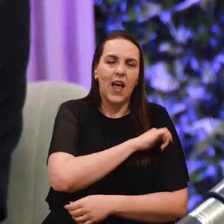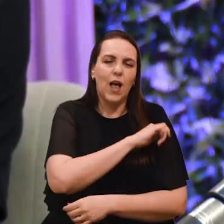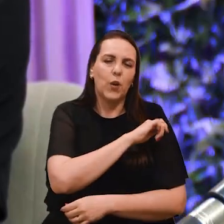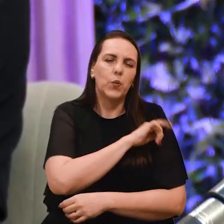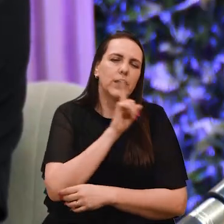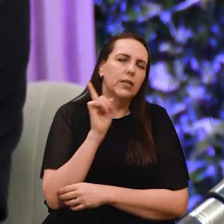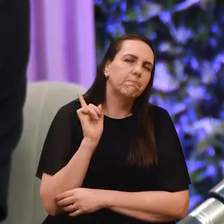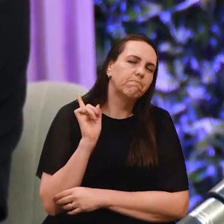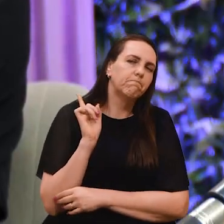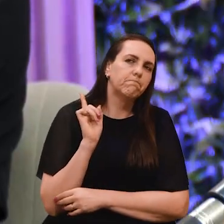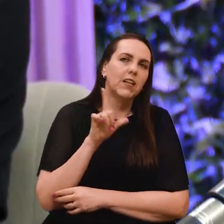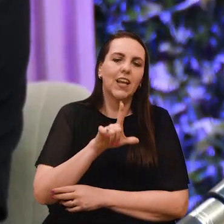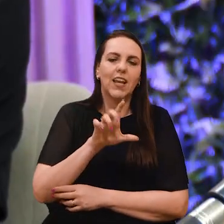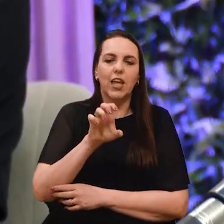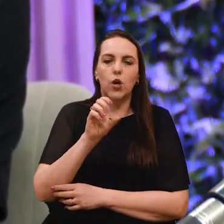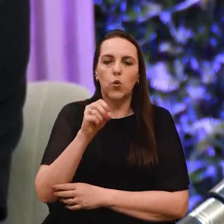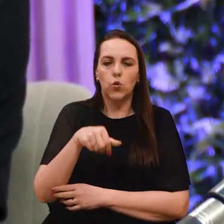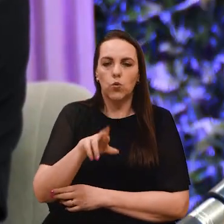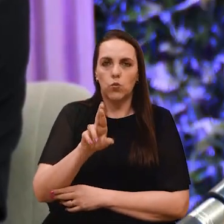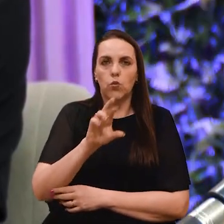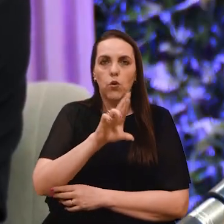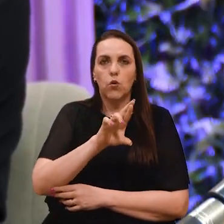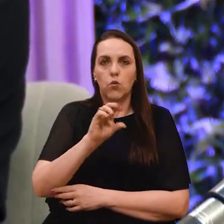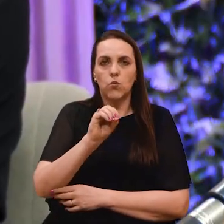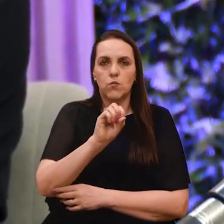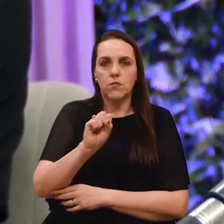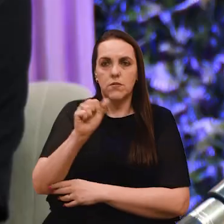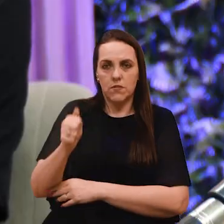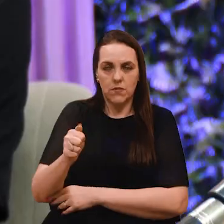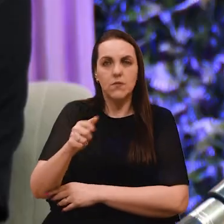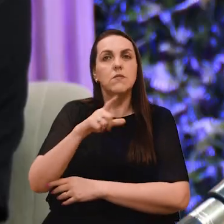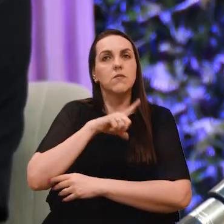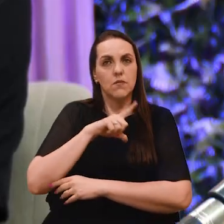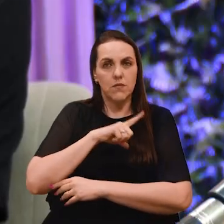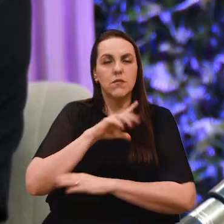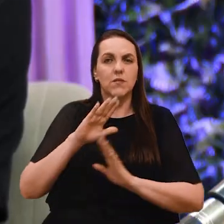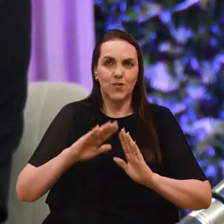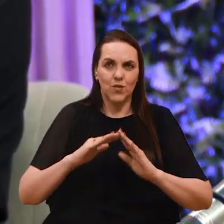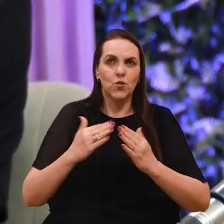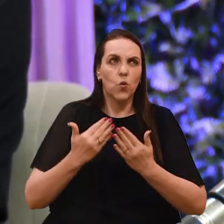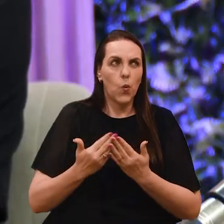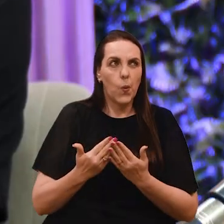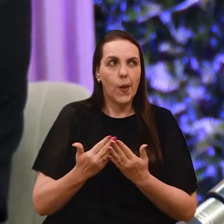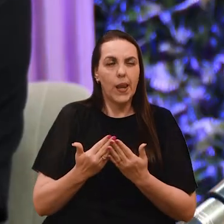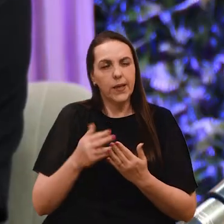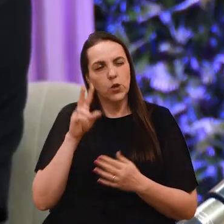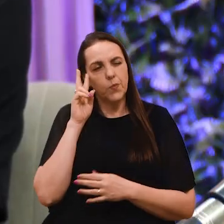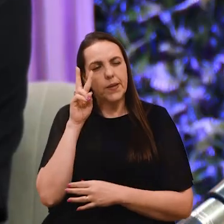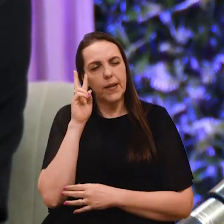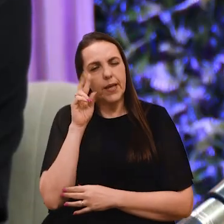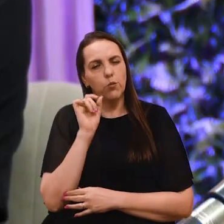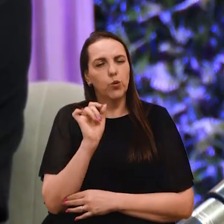do Leonor Rosa. Mas tem escola... Eu me lembro que eu estava de